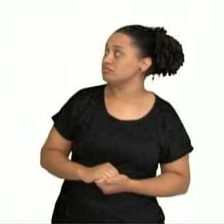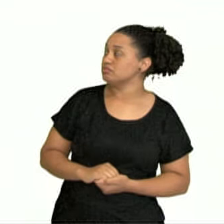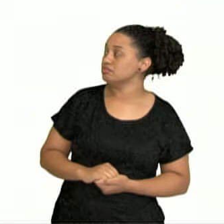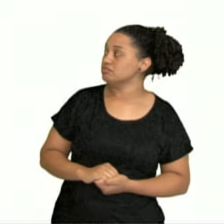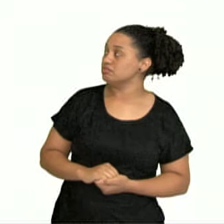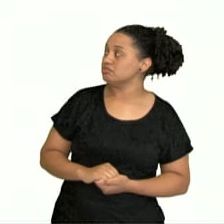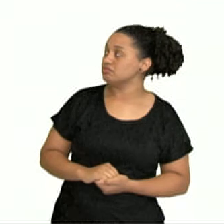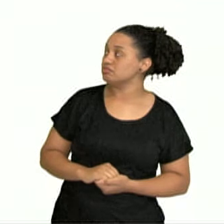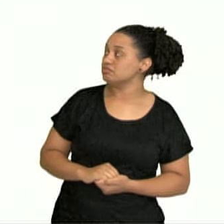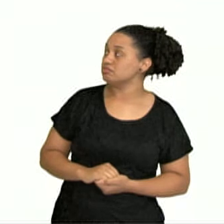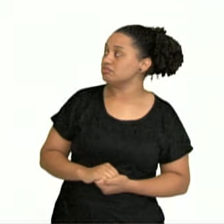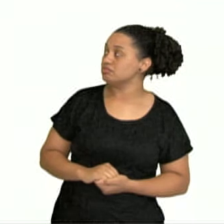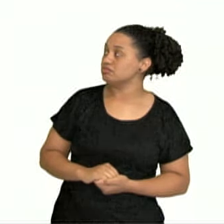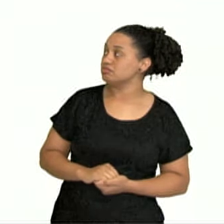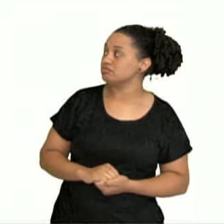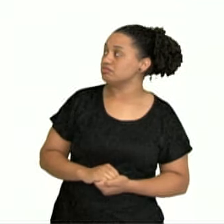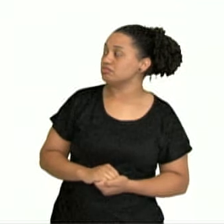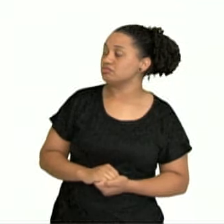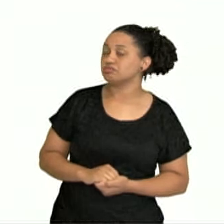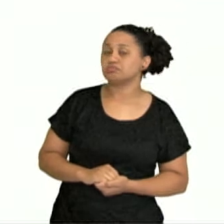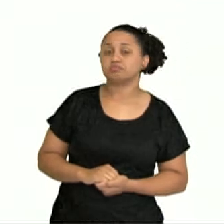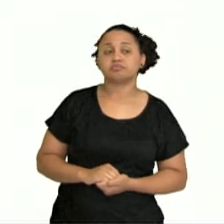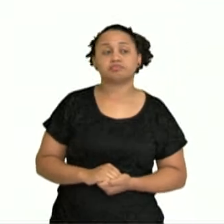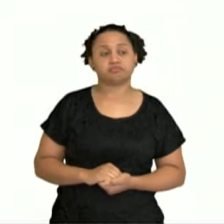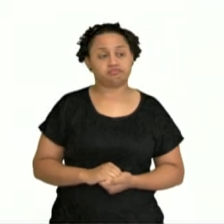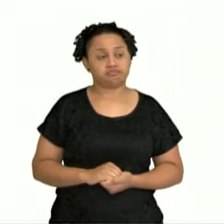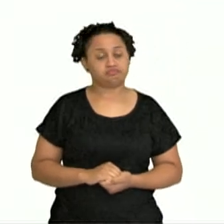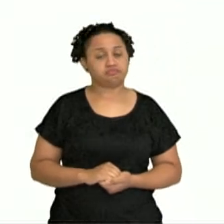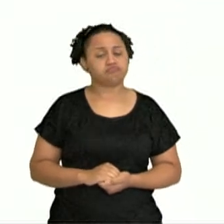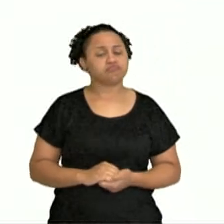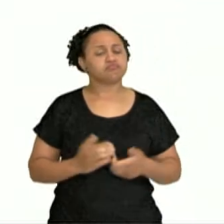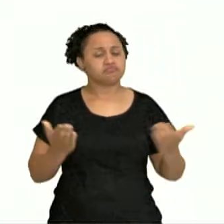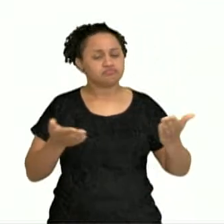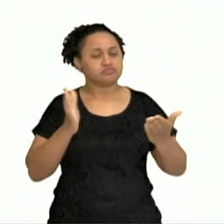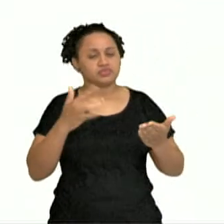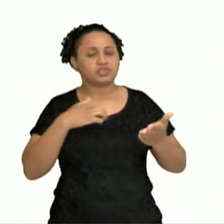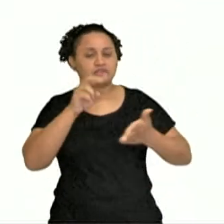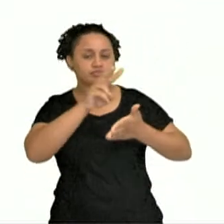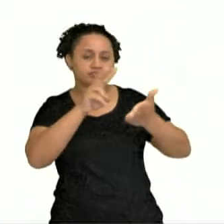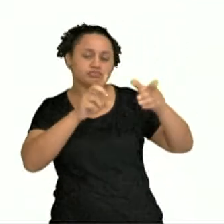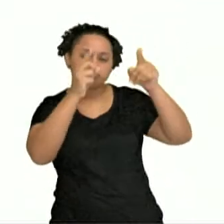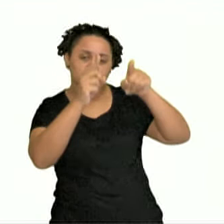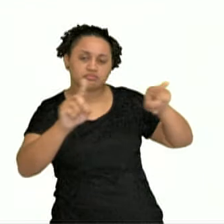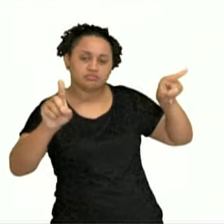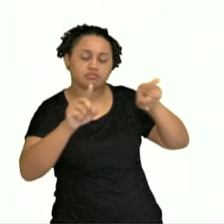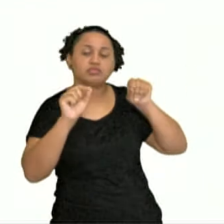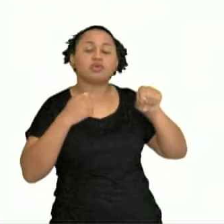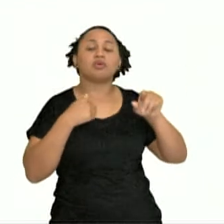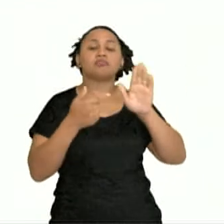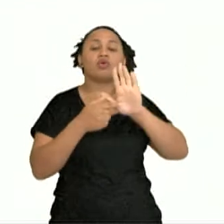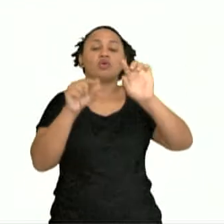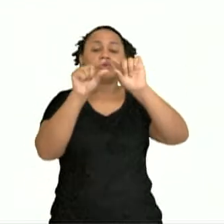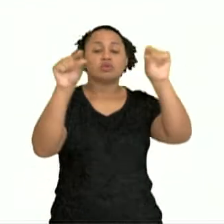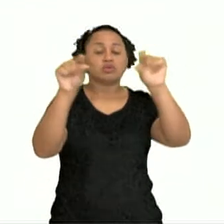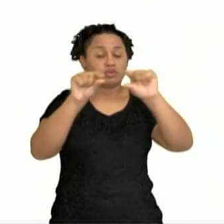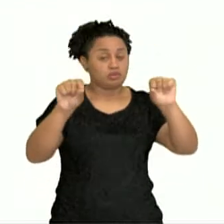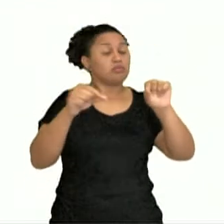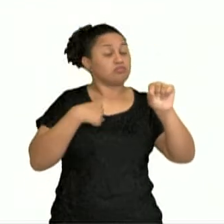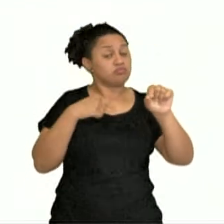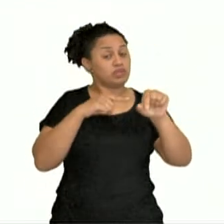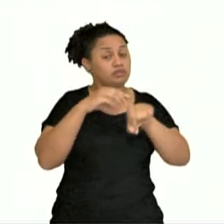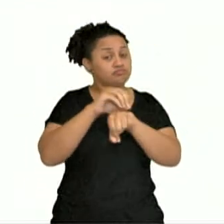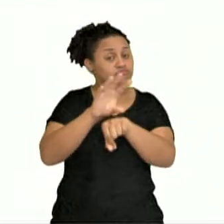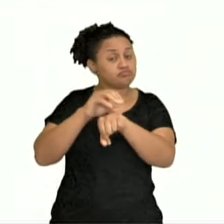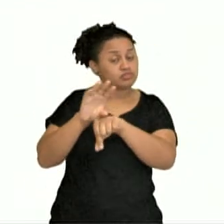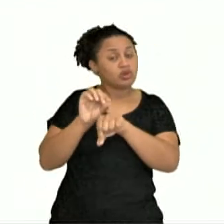momento histórico em que foi concebida. Agora que você já leu a letra, indique se os versos deixam pistas sobre o